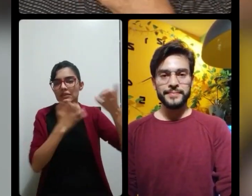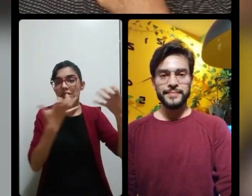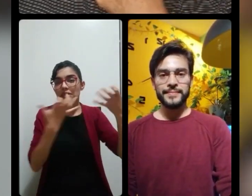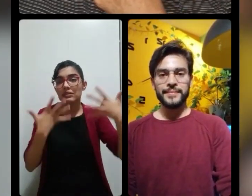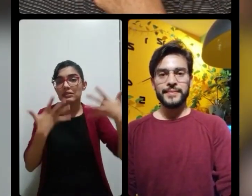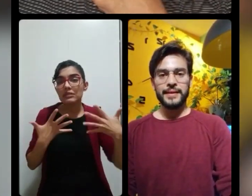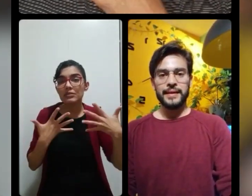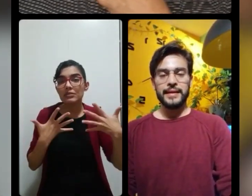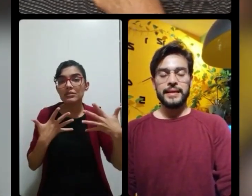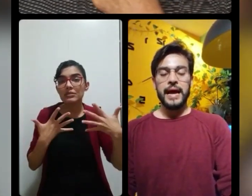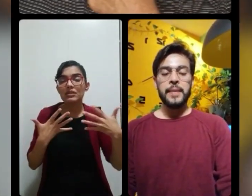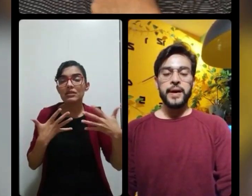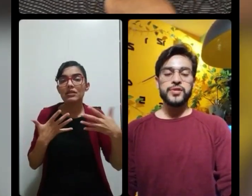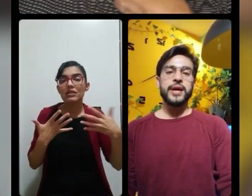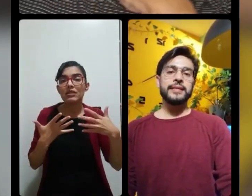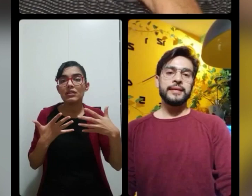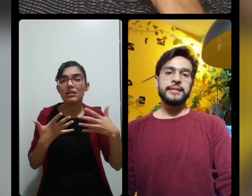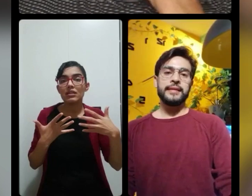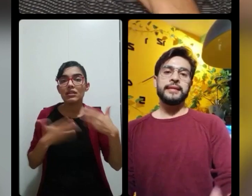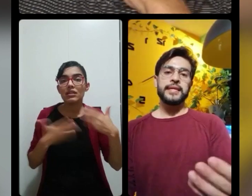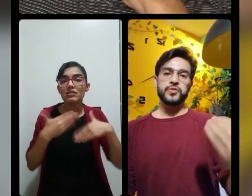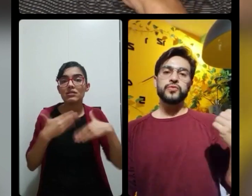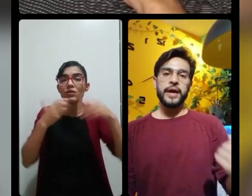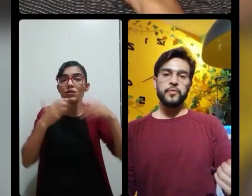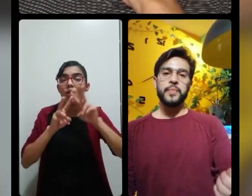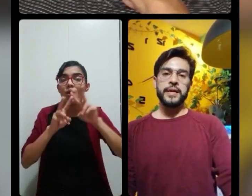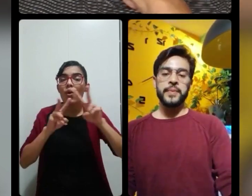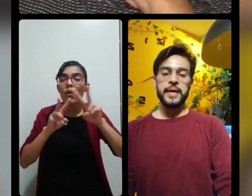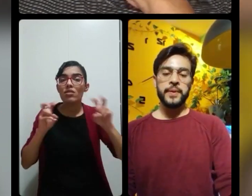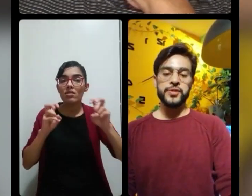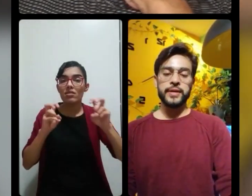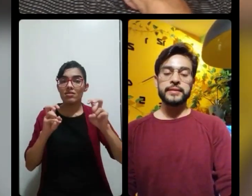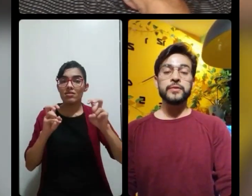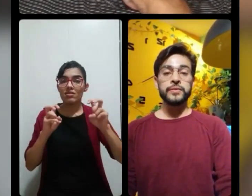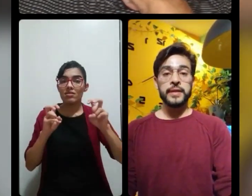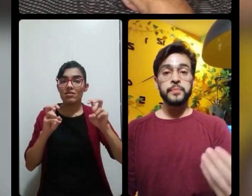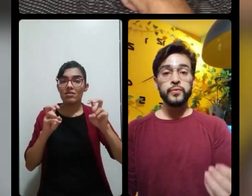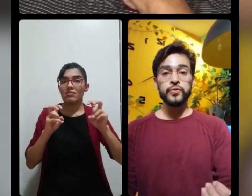payada. A payada, e Cascudo recupera